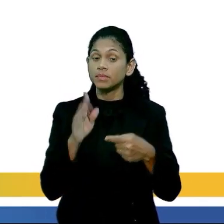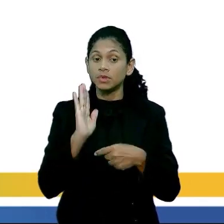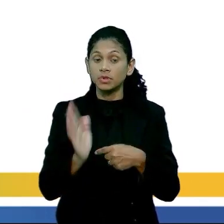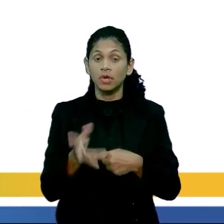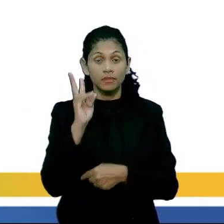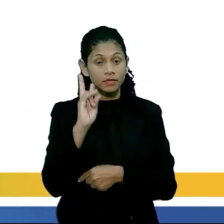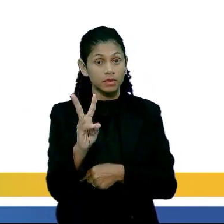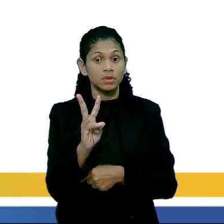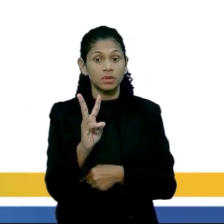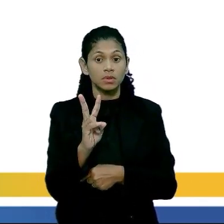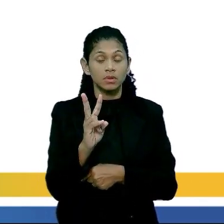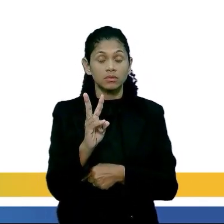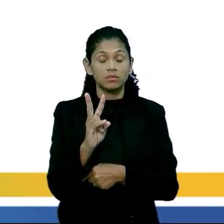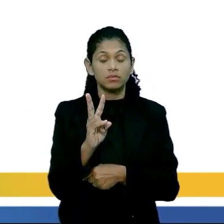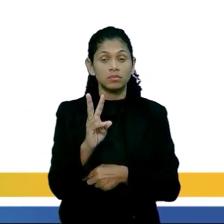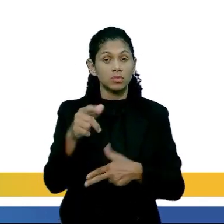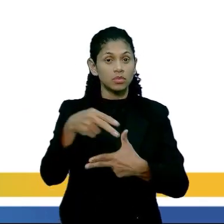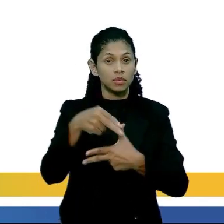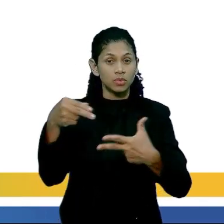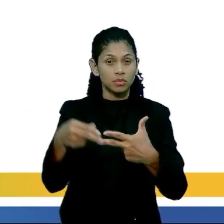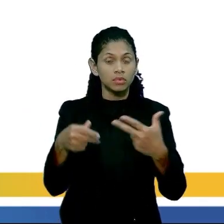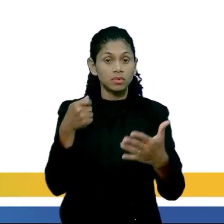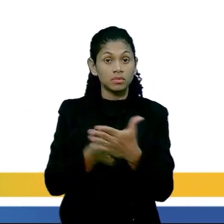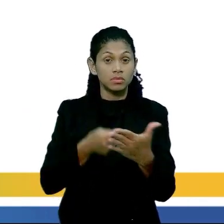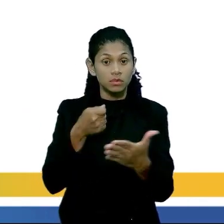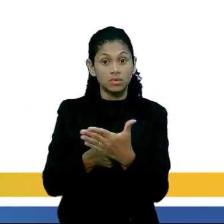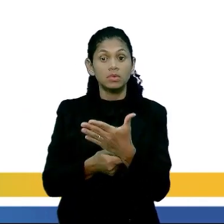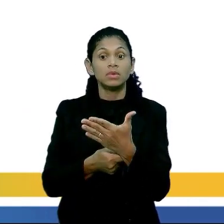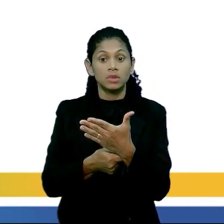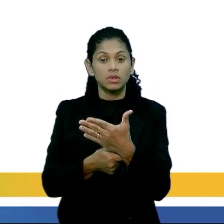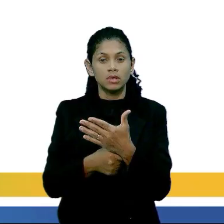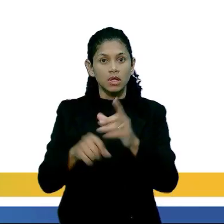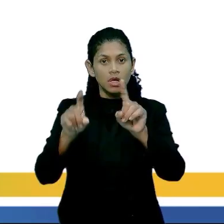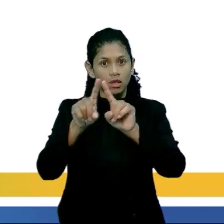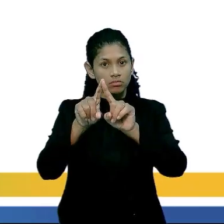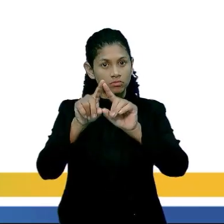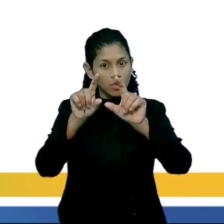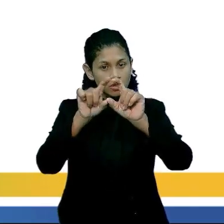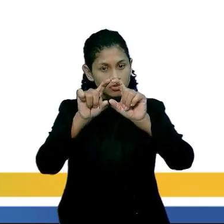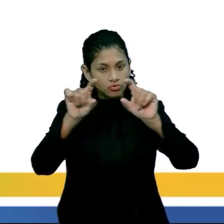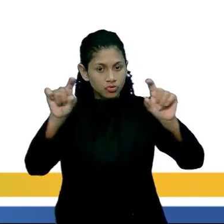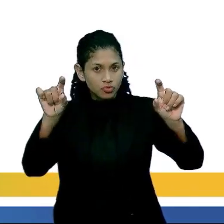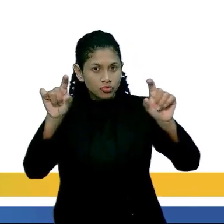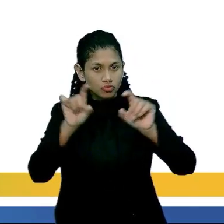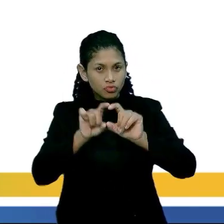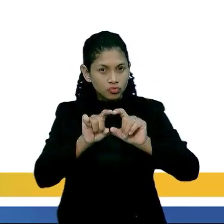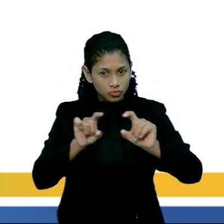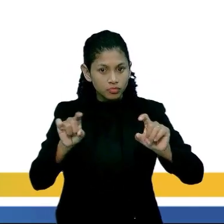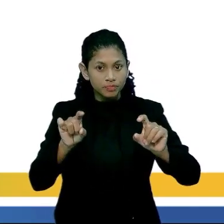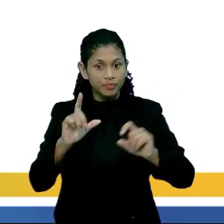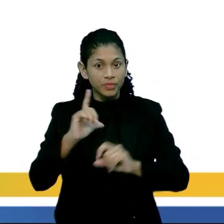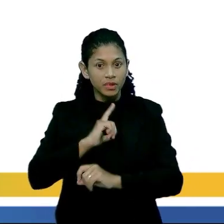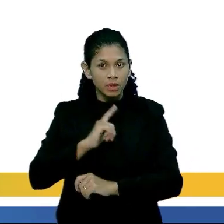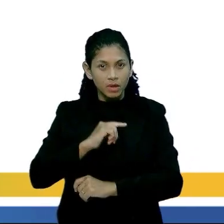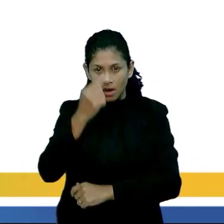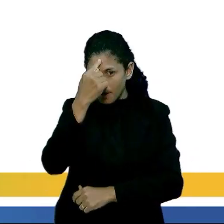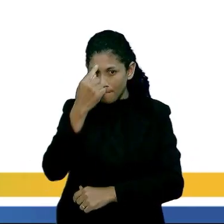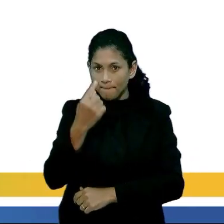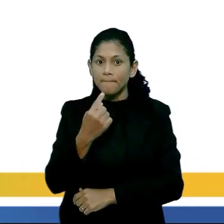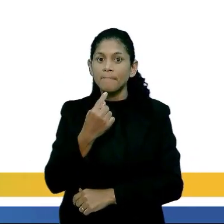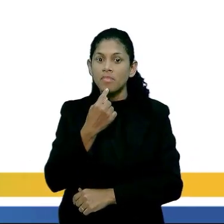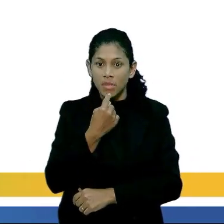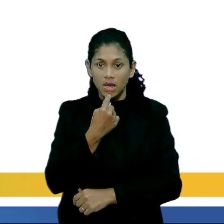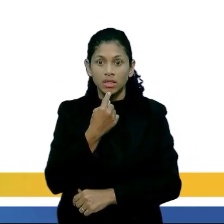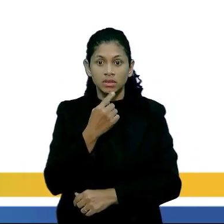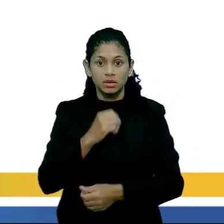aqui, uma das coisas que o Enem adora abordar é o aspecto de tirinhas. Então a gente tem aí uma imagem, temos uma fala, vamos aproximar aqui para a gente